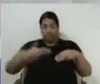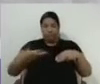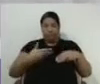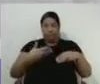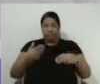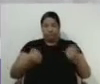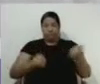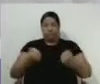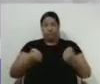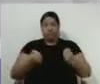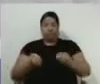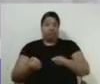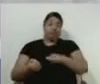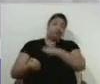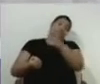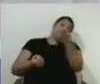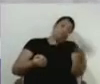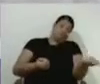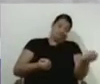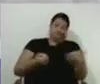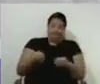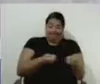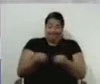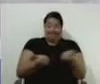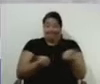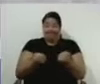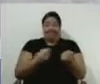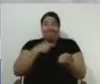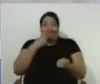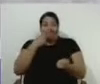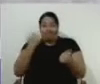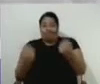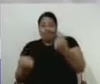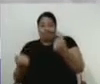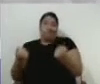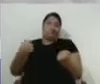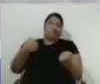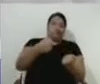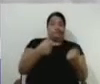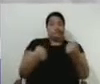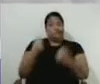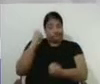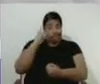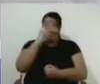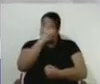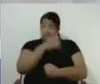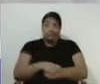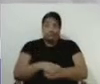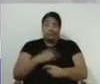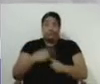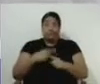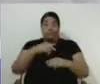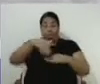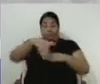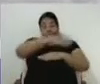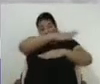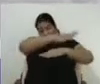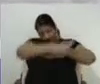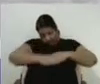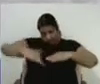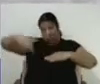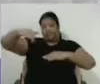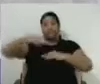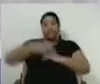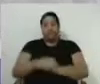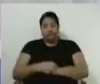sarjeta, porque ele perde o controle. Então, é um bairro realmente que a gente precisa de um carinho e de uma atenção especial.